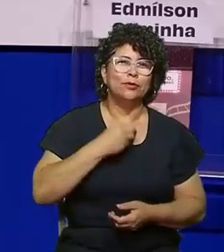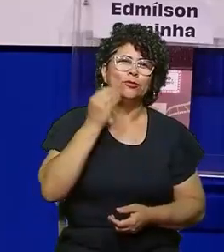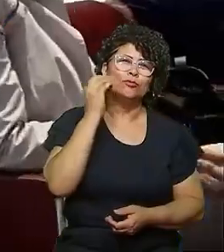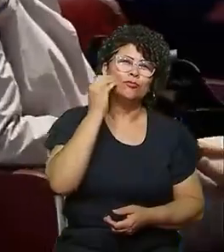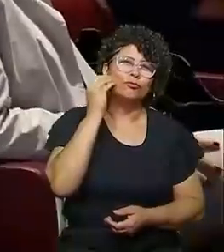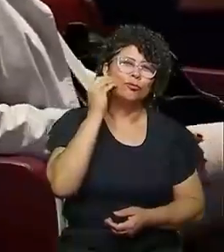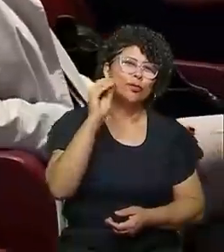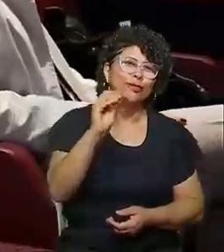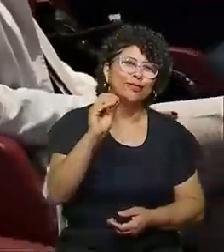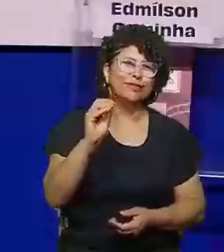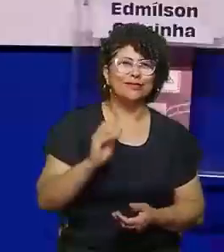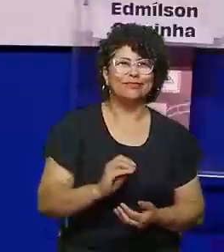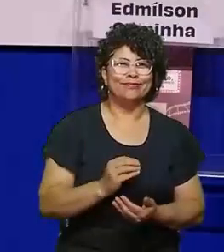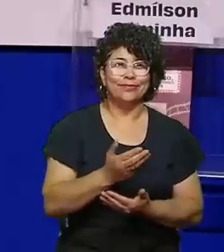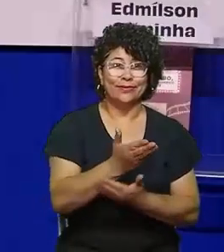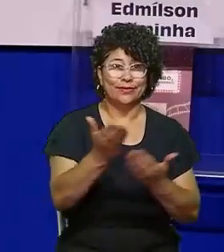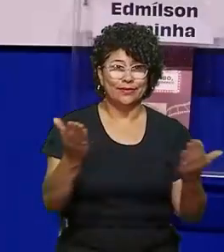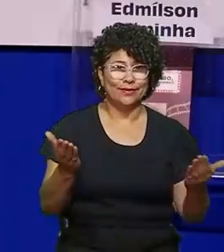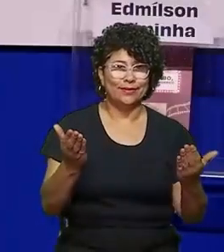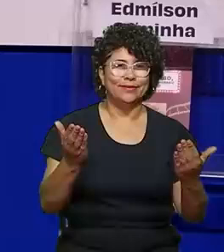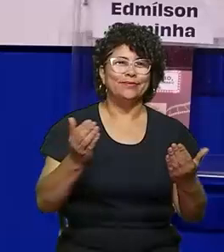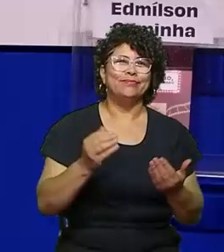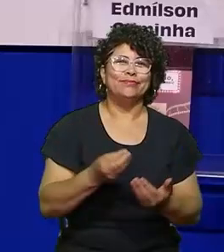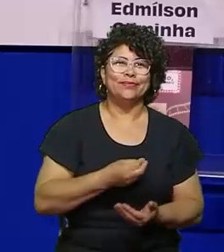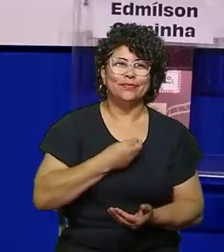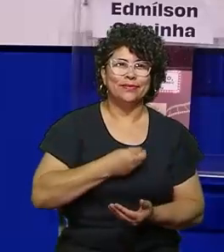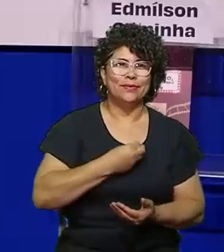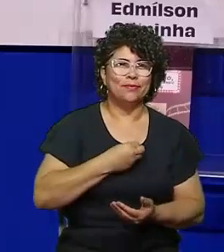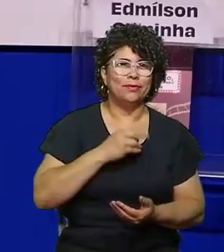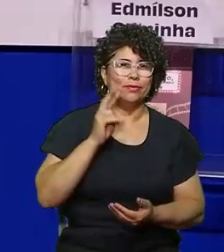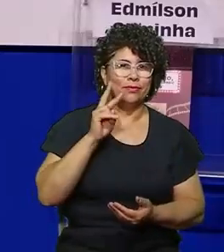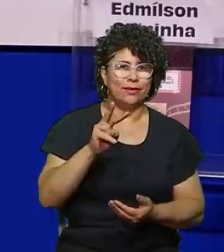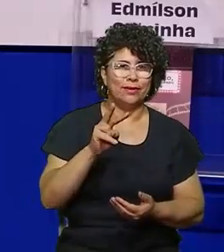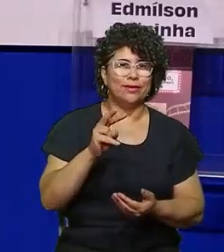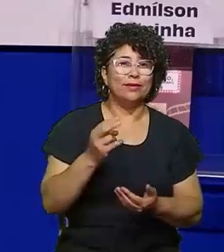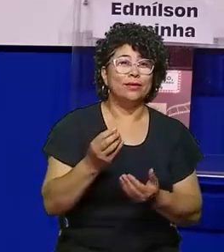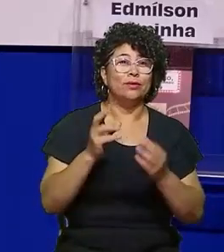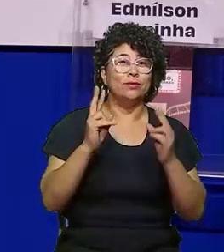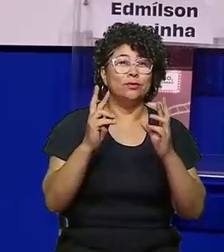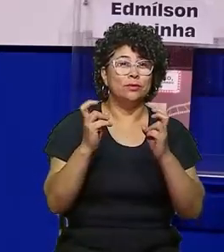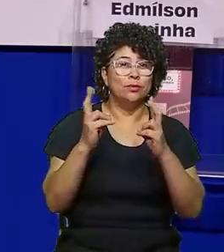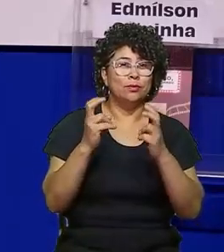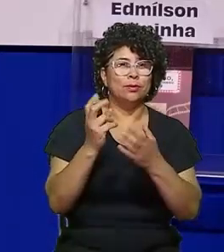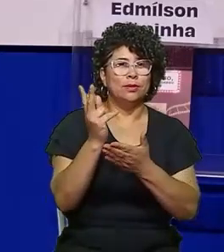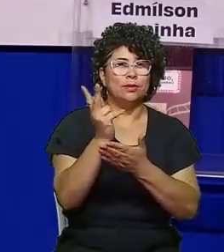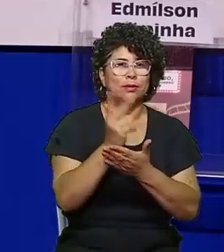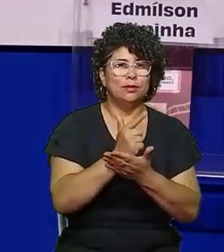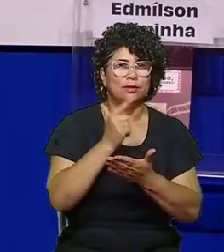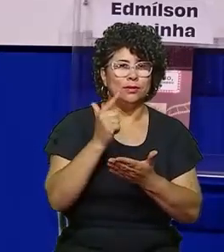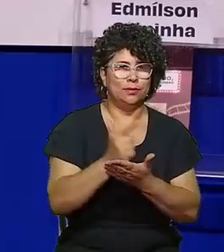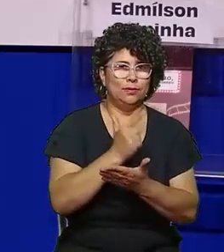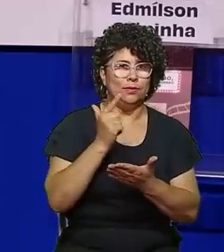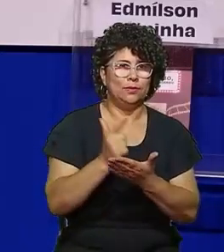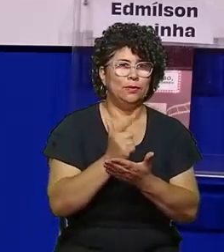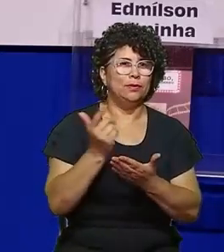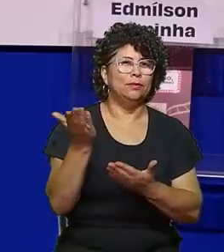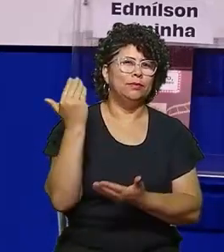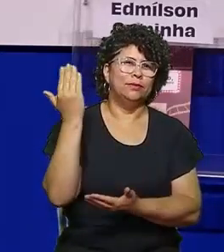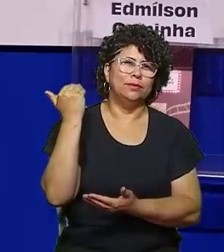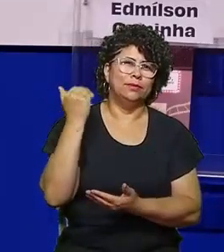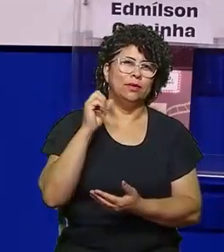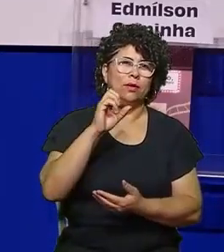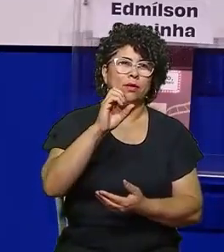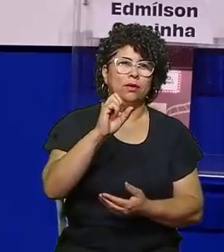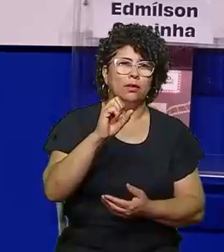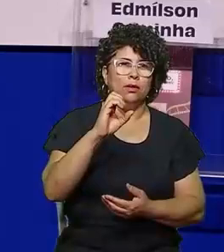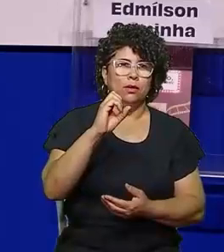Bom, a gente vê que o livro A Rosa do Povo foi publicado há 80 anos, num tempo de